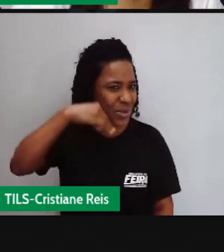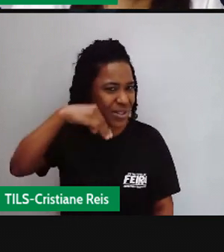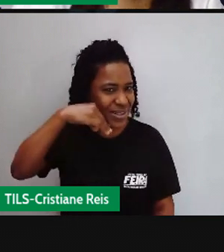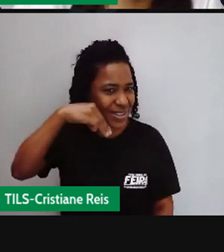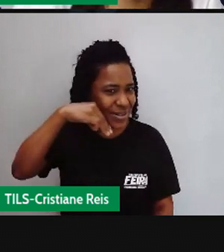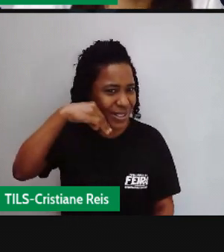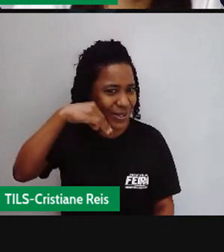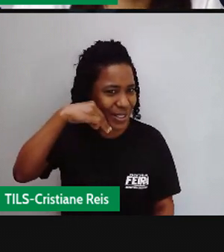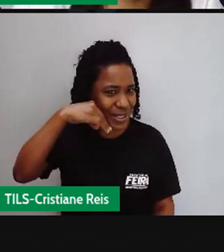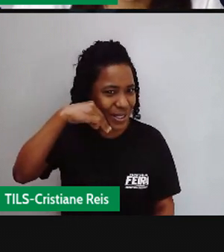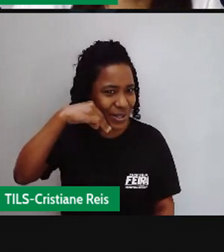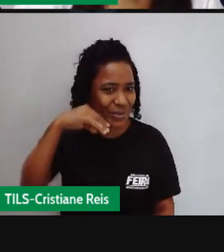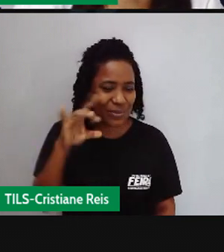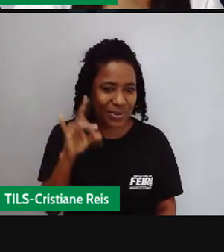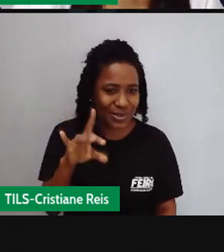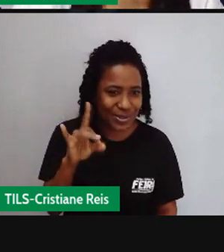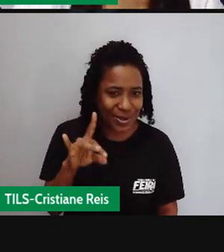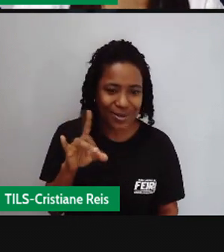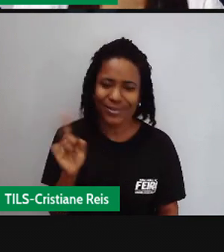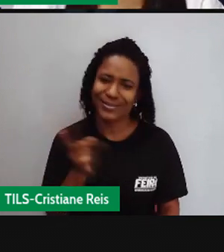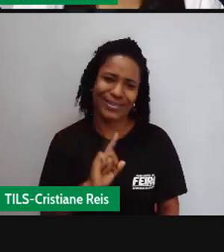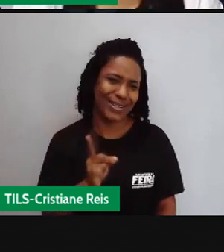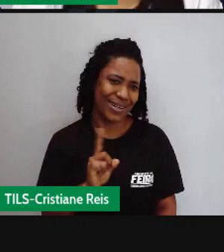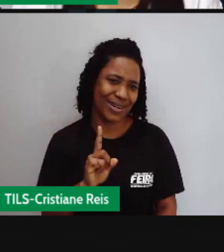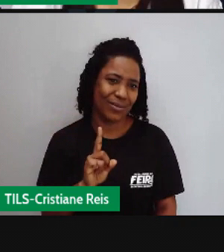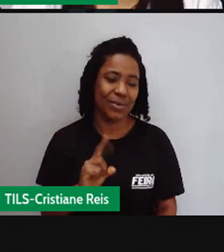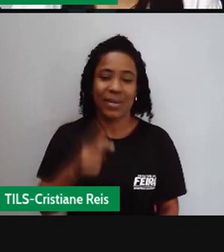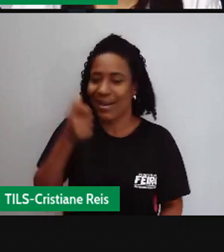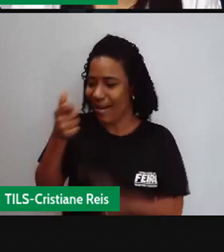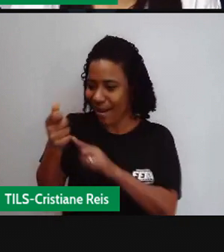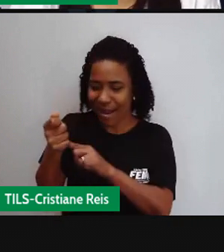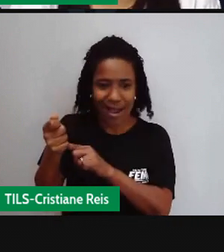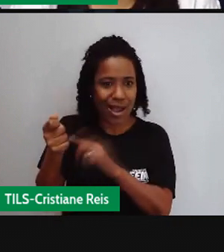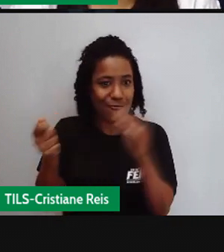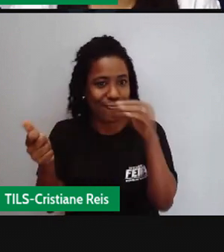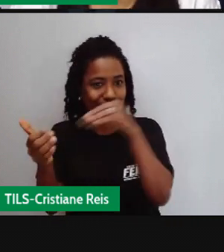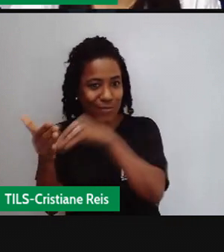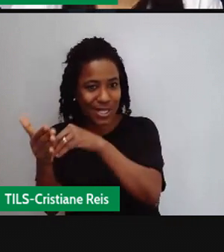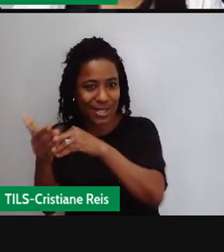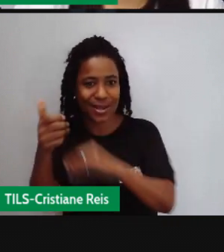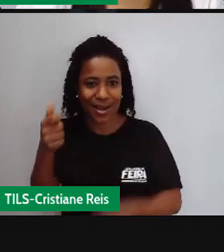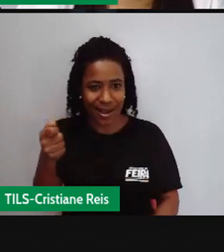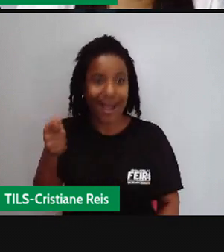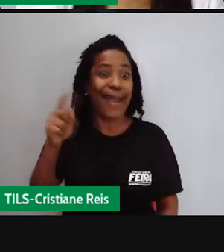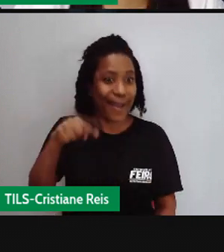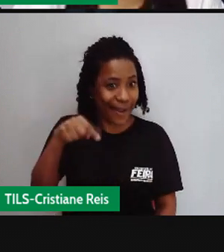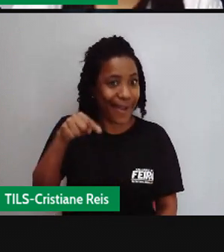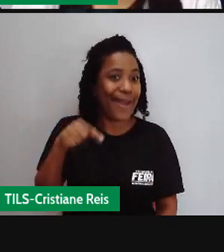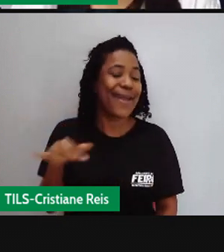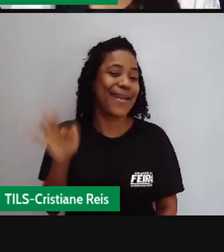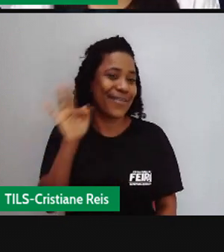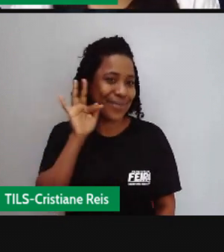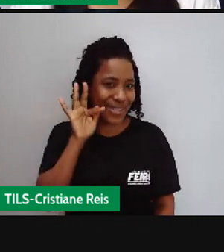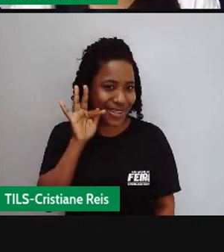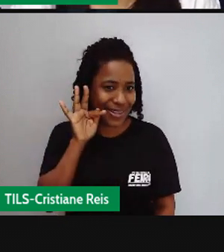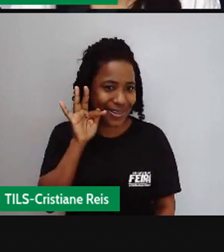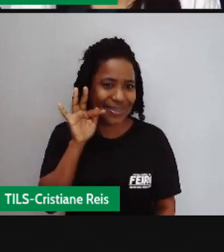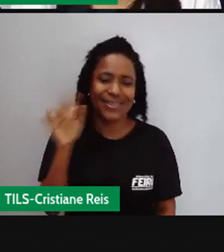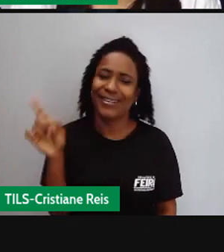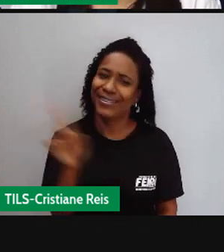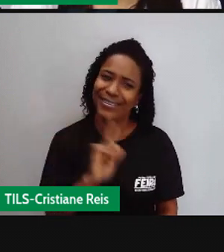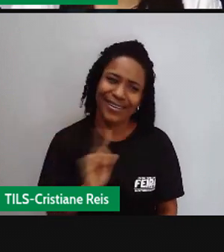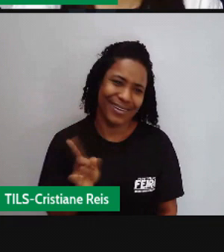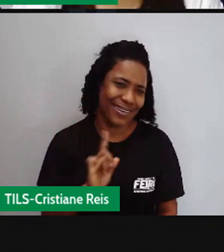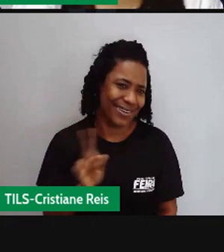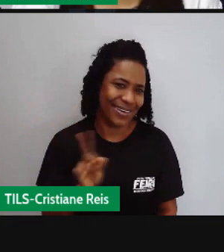terminadas em A estão no feminino, né? E existem outras terminações para o masculino e para o feminino,